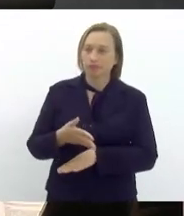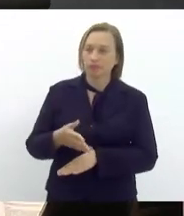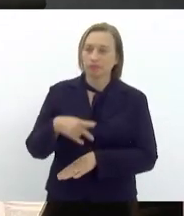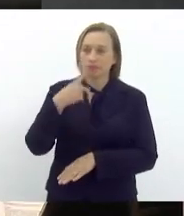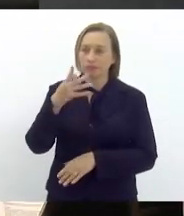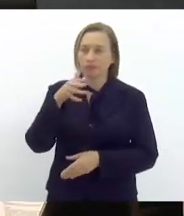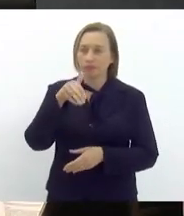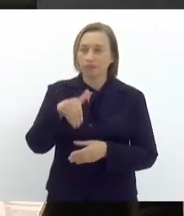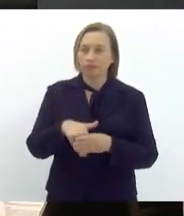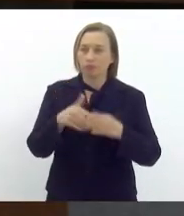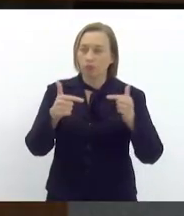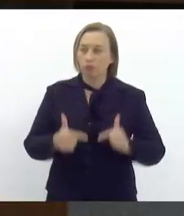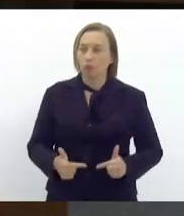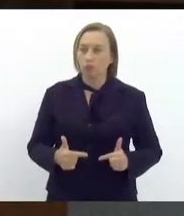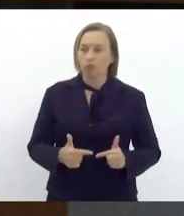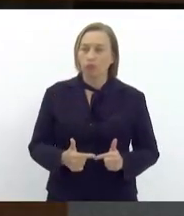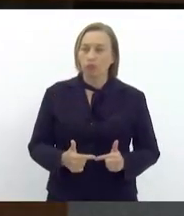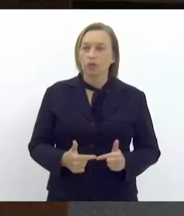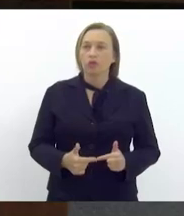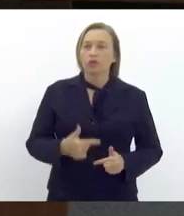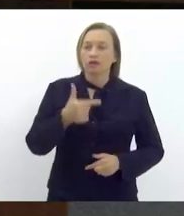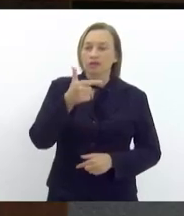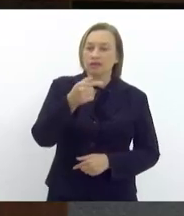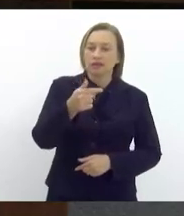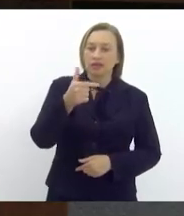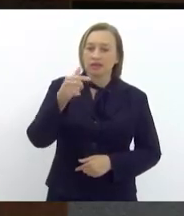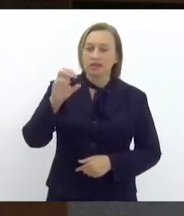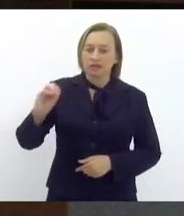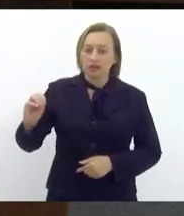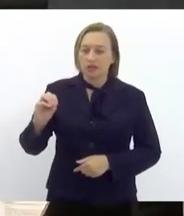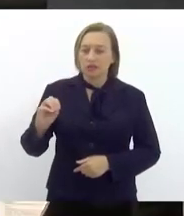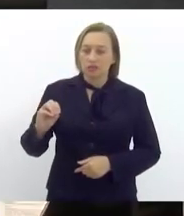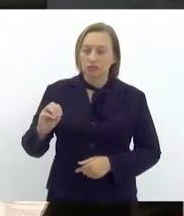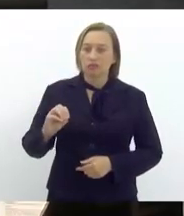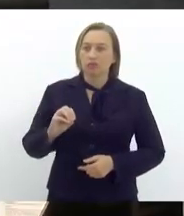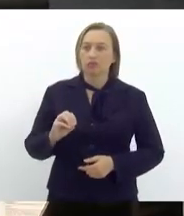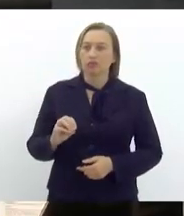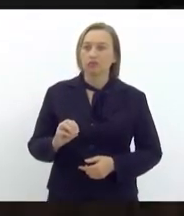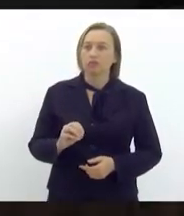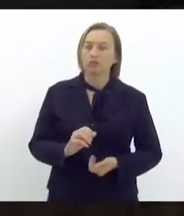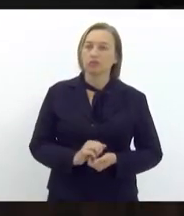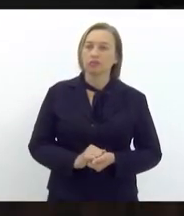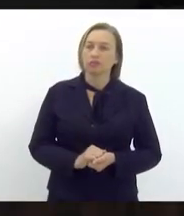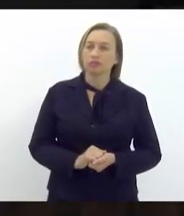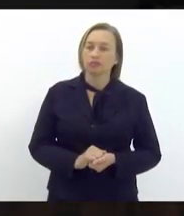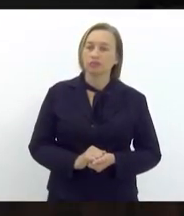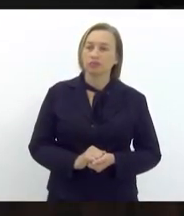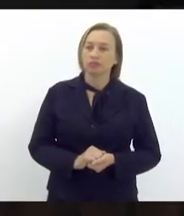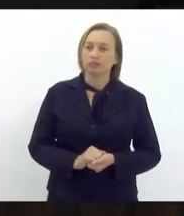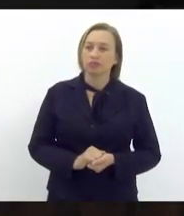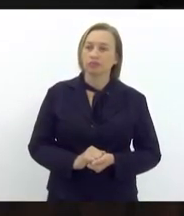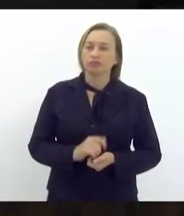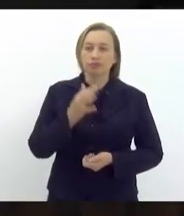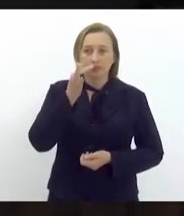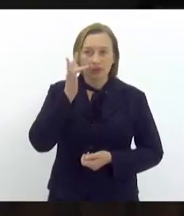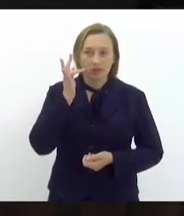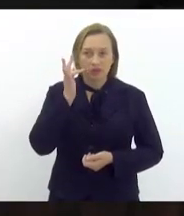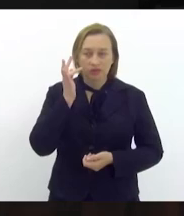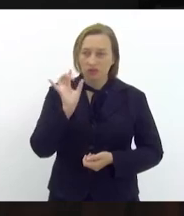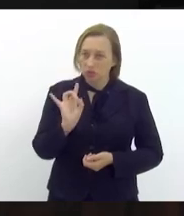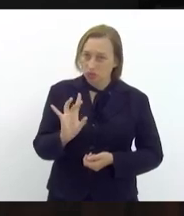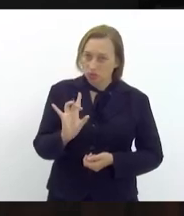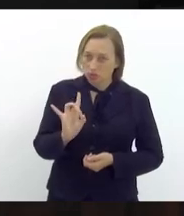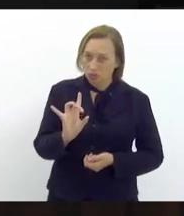abstenção do projeto de lei 700 de 2023 o projeto anterior obrigado estava do do do Flávio Serafini só